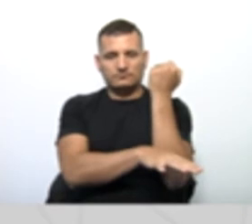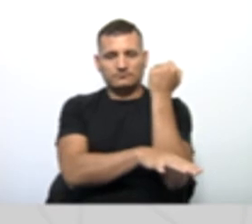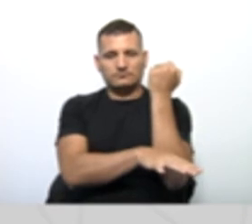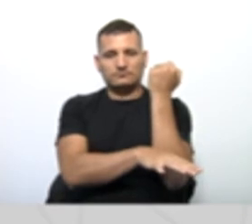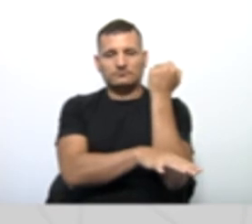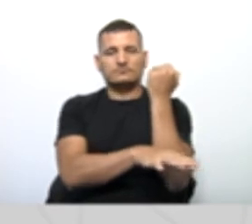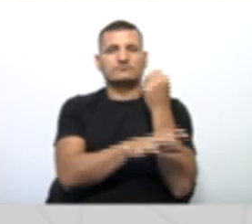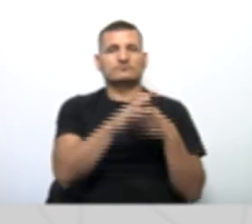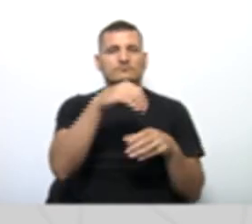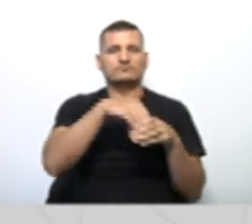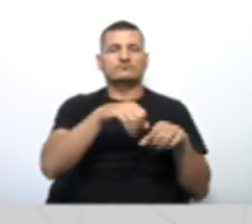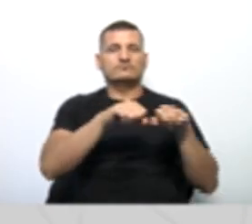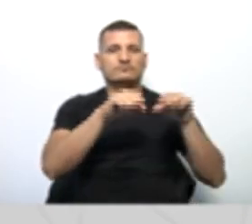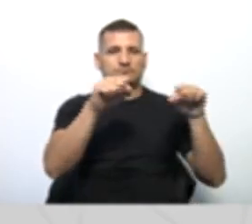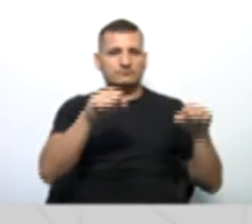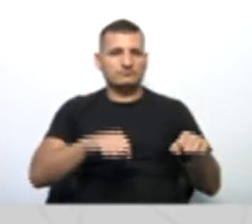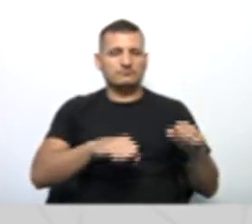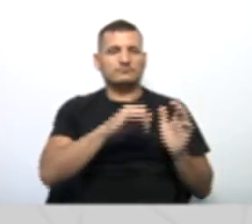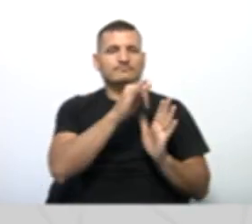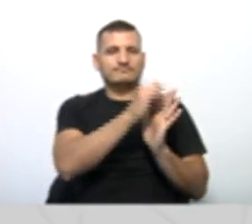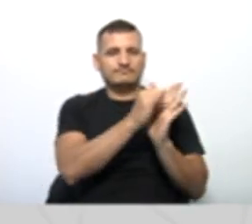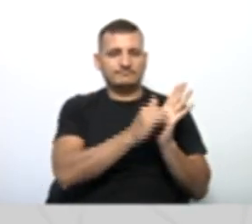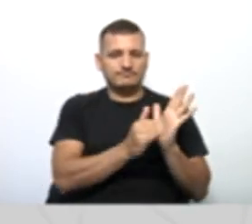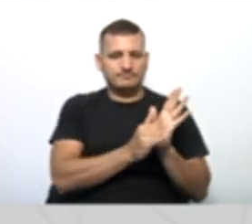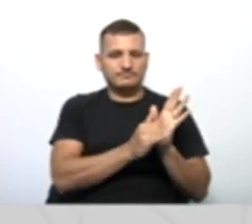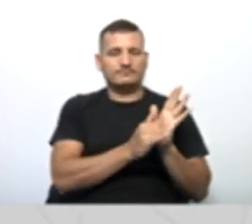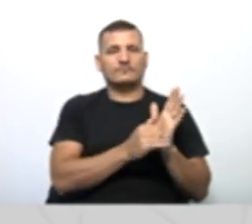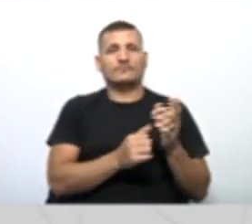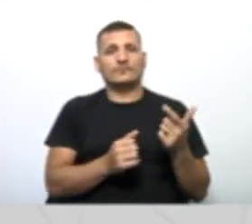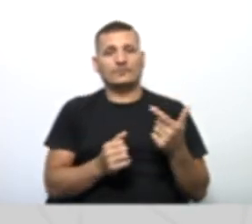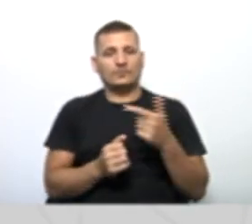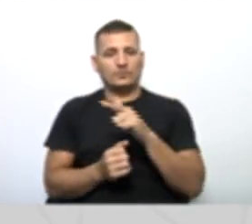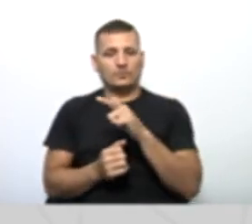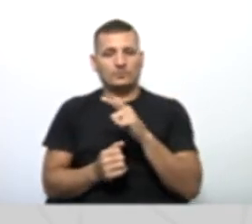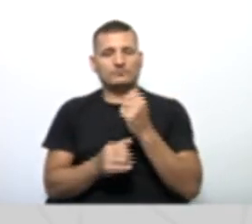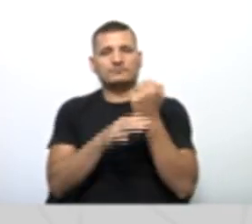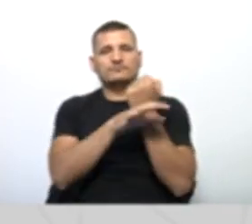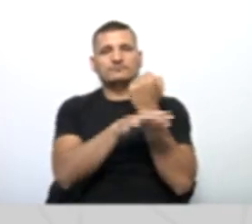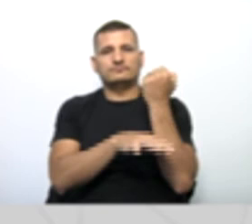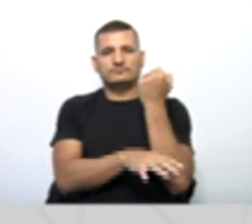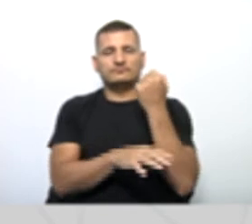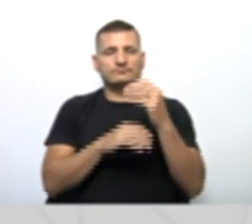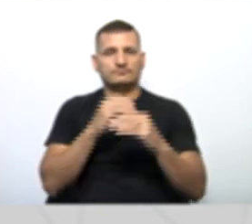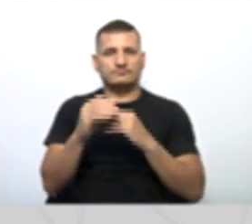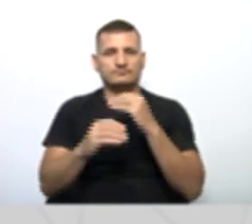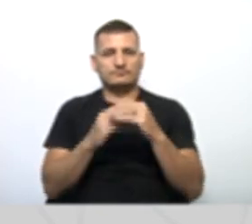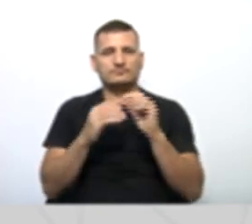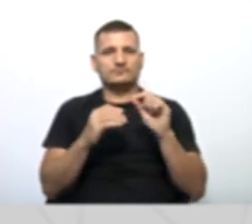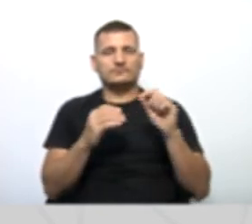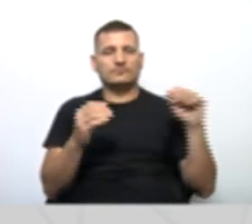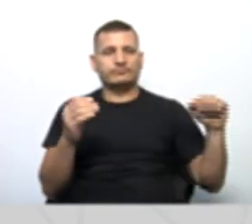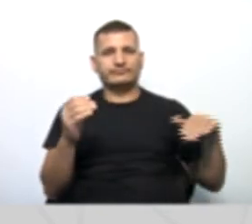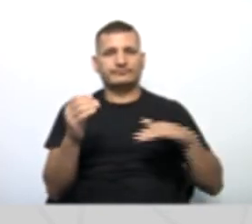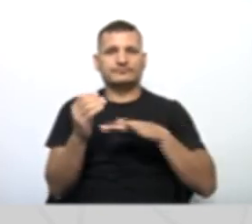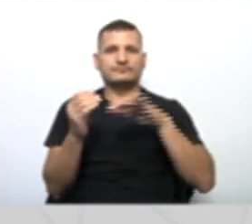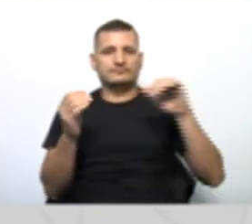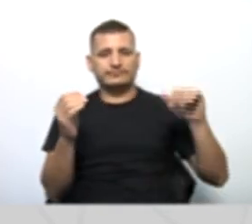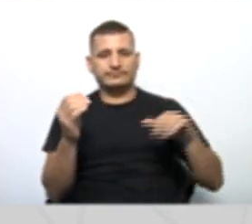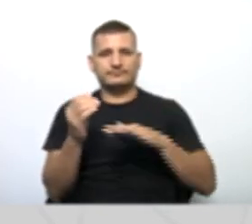sistema instalado, etc., e um de banco de dados, onde os dados vão ser gravados. Então, você pode